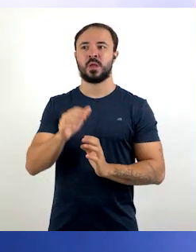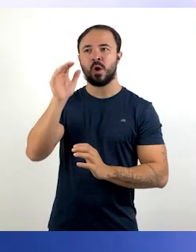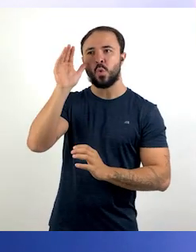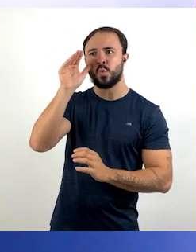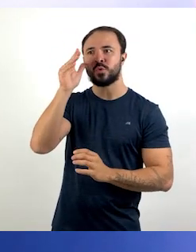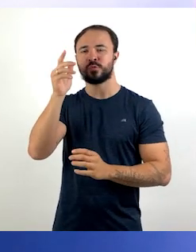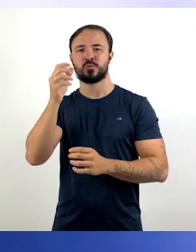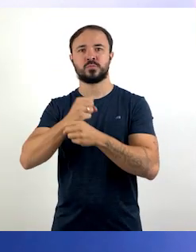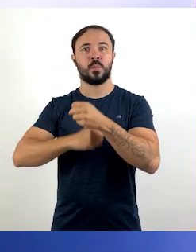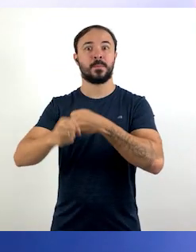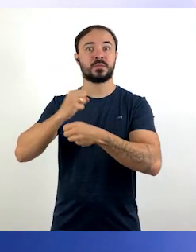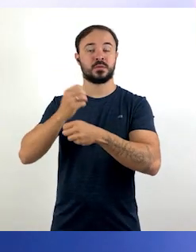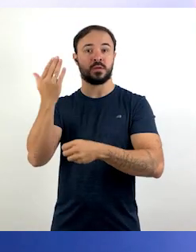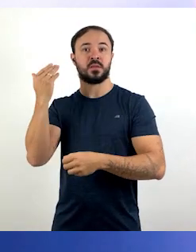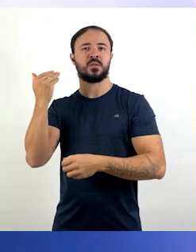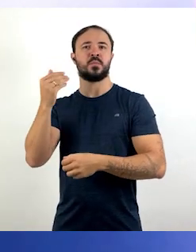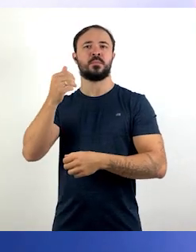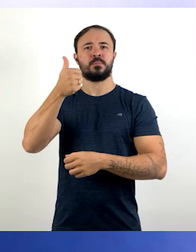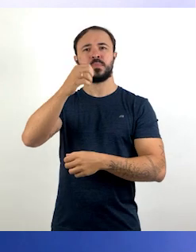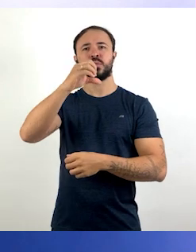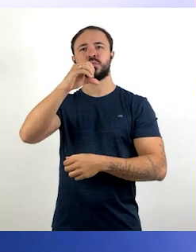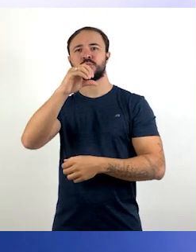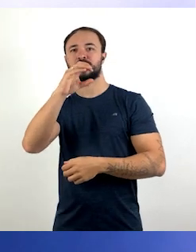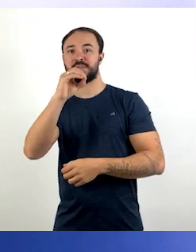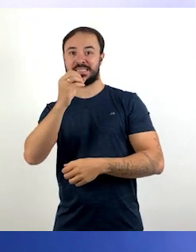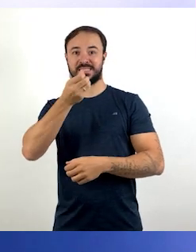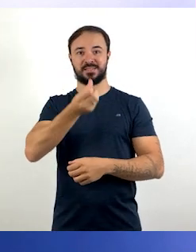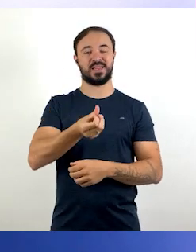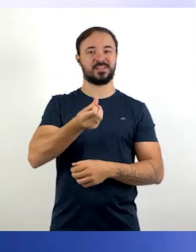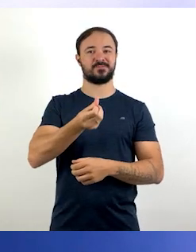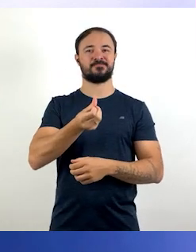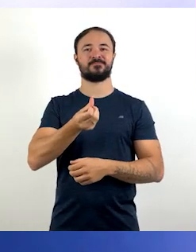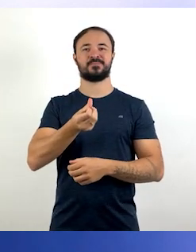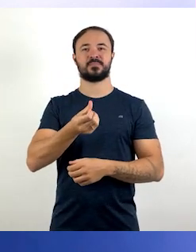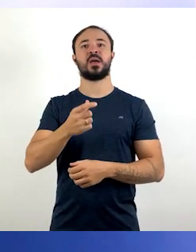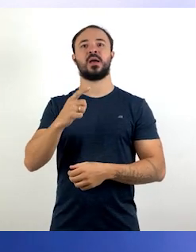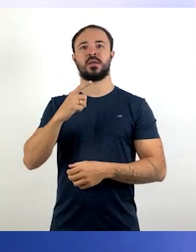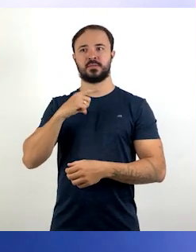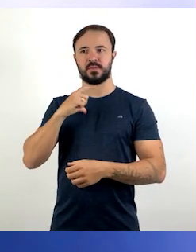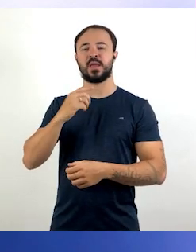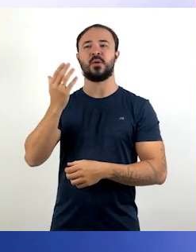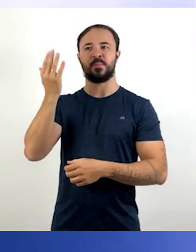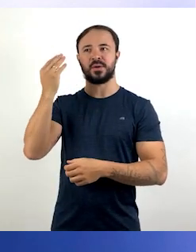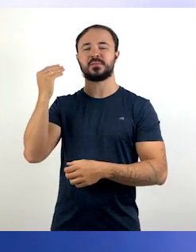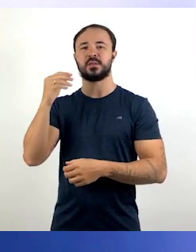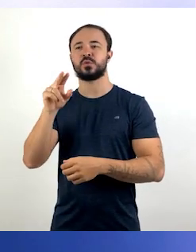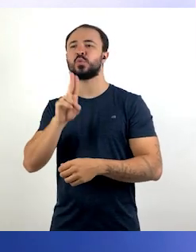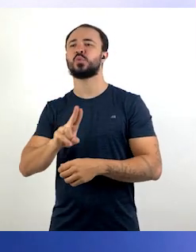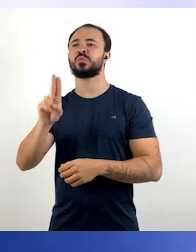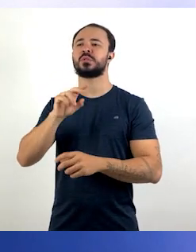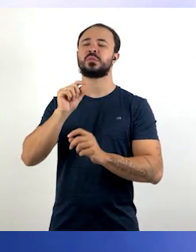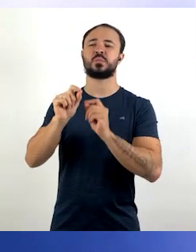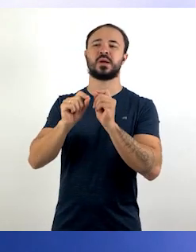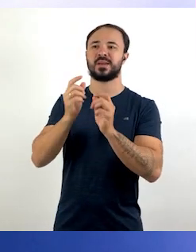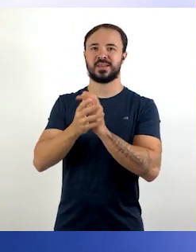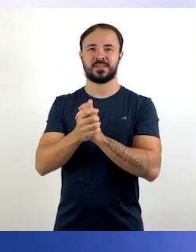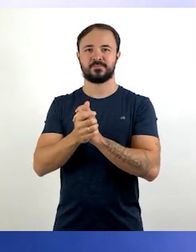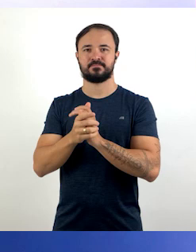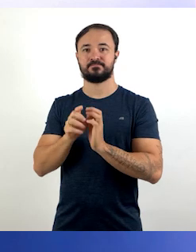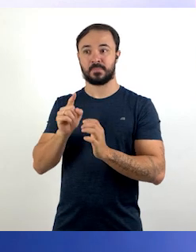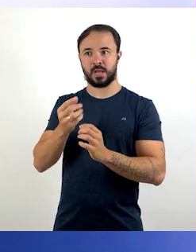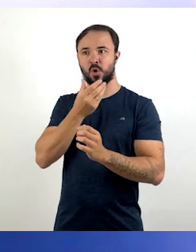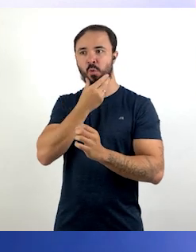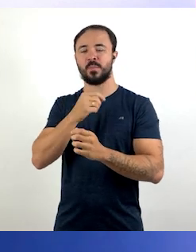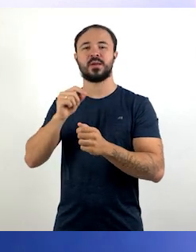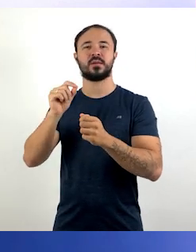de 1906, nós temos os aviões mais modernos, utilizados para outras finalidades. Santos